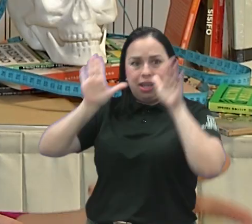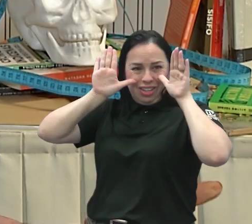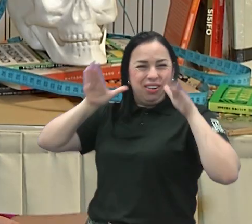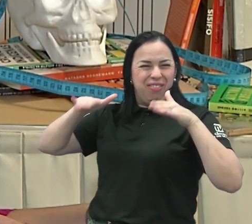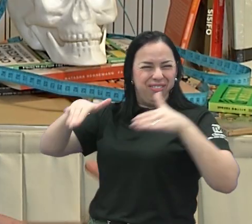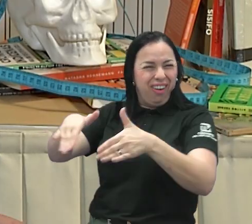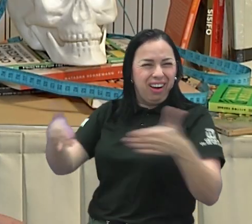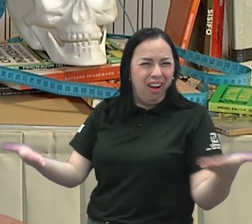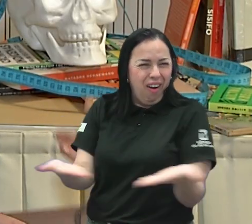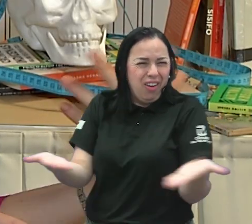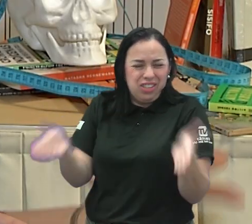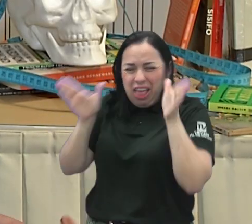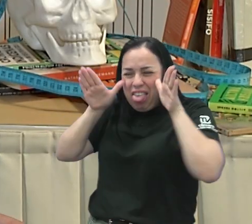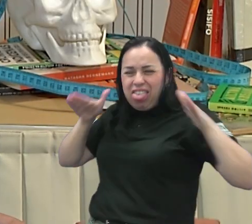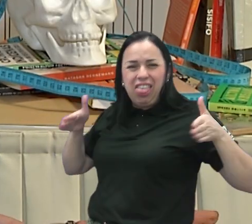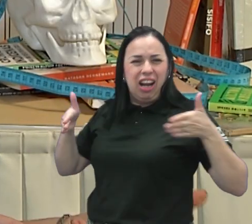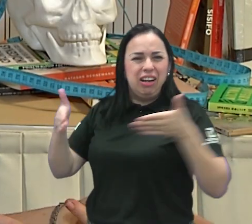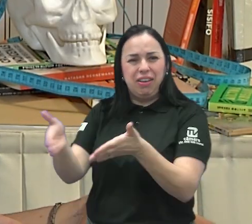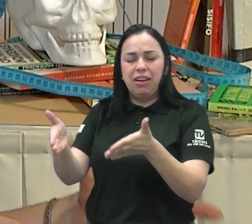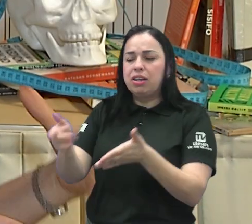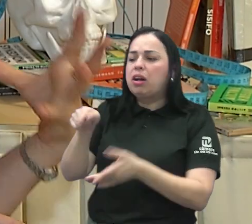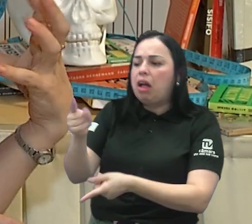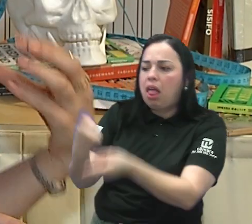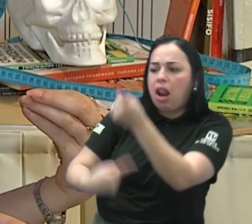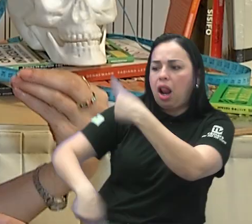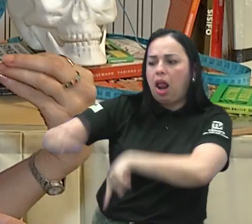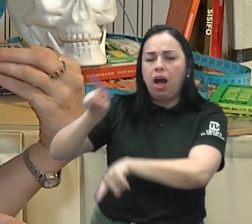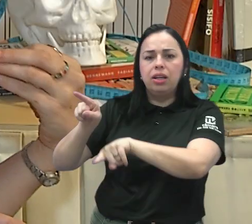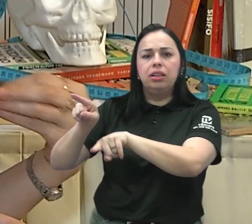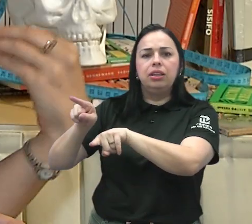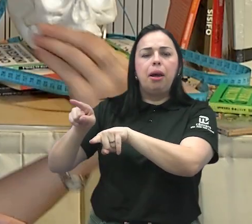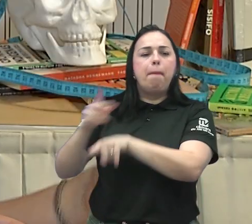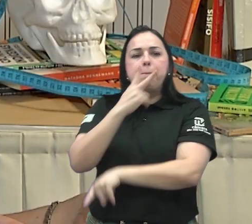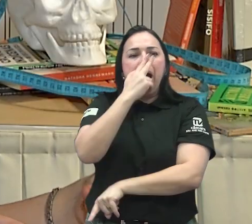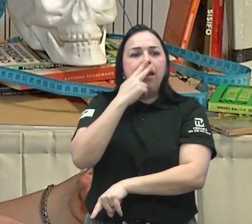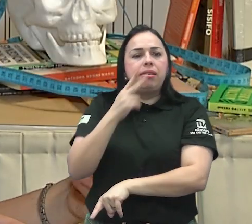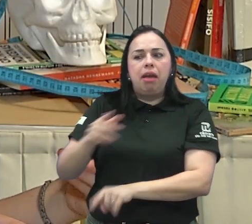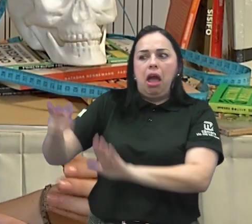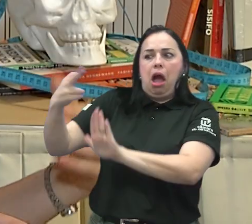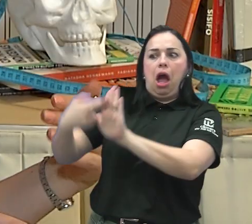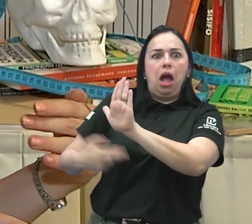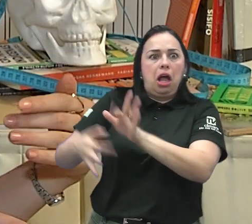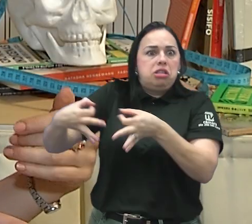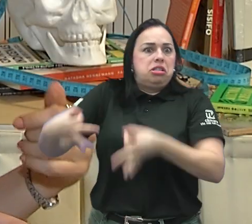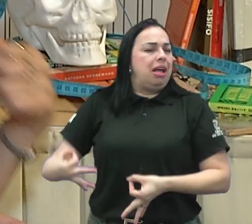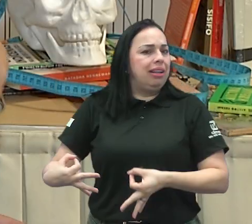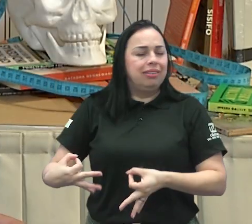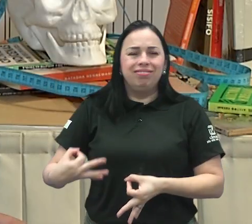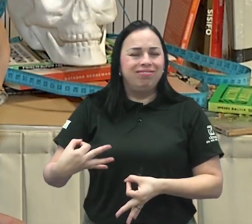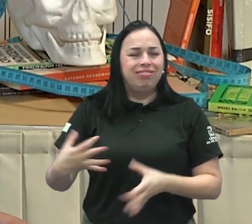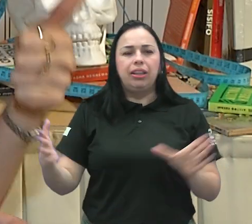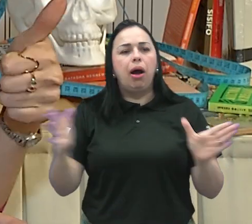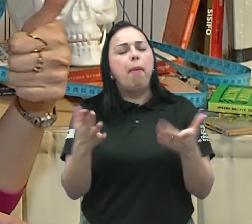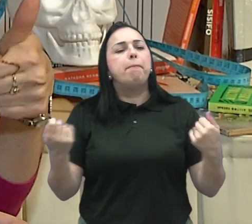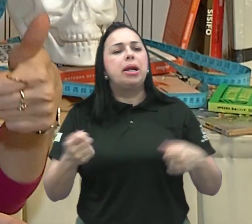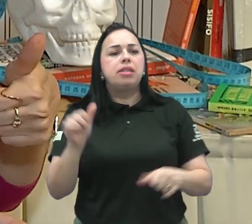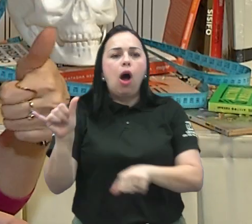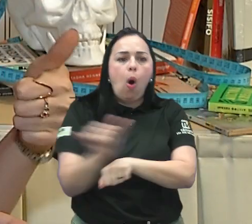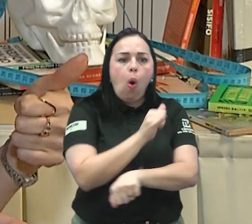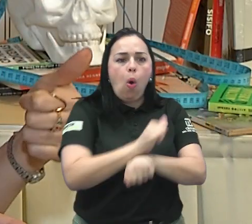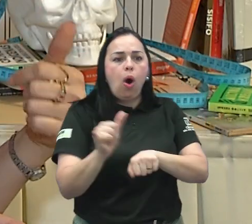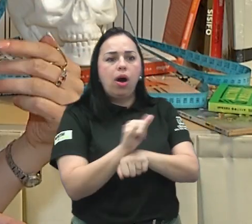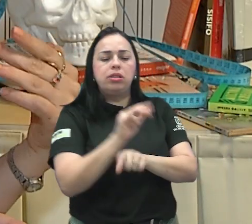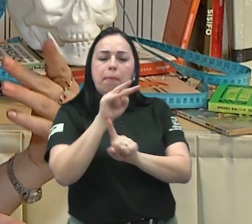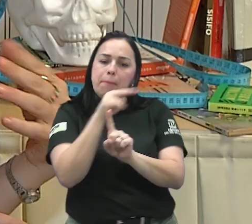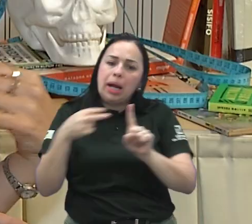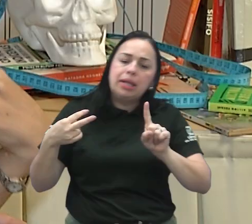pensamento europeu, um pensamento eurocêntrico, que a gente fala, né, que é centrado em como a Europa se desenvolveu e como se esse fosse o caminho certo da